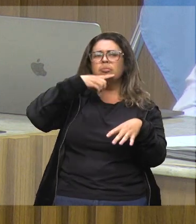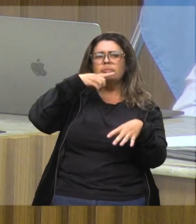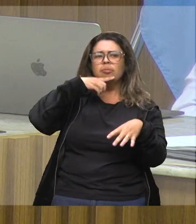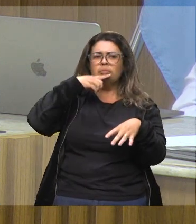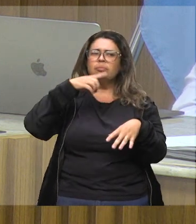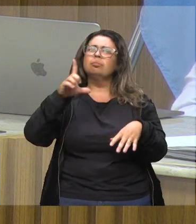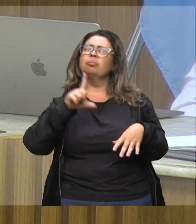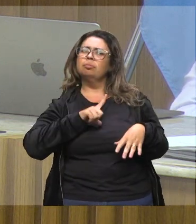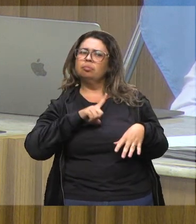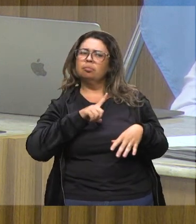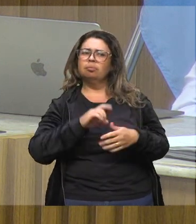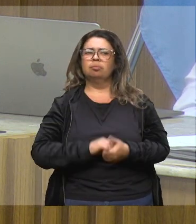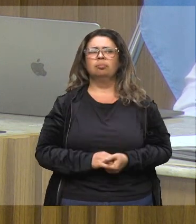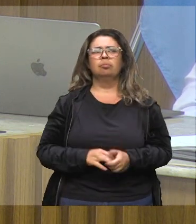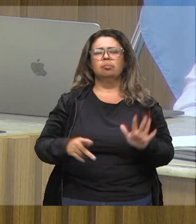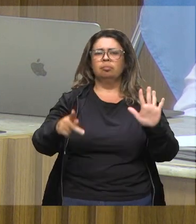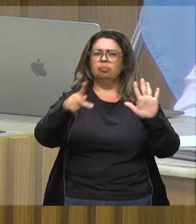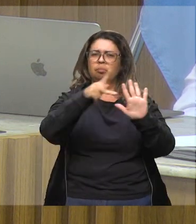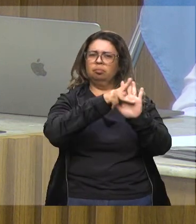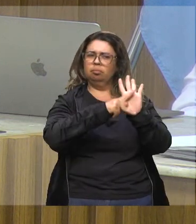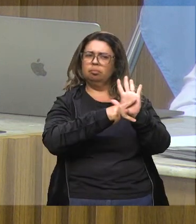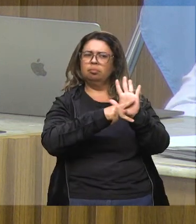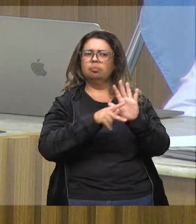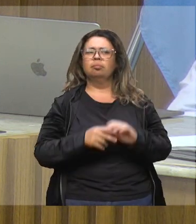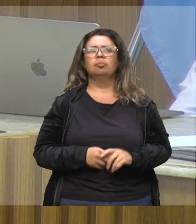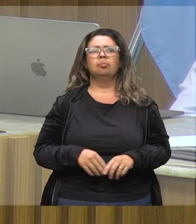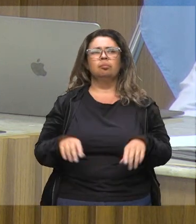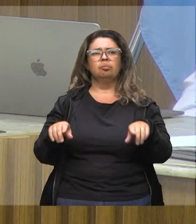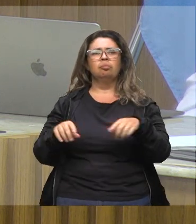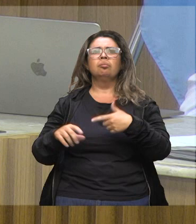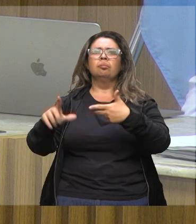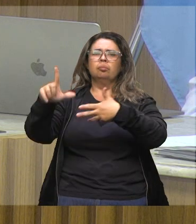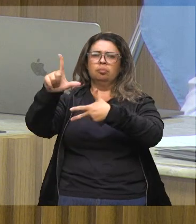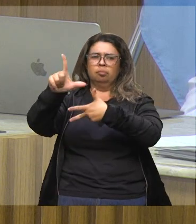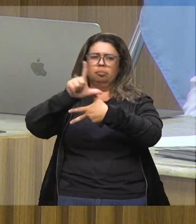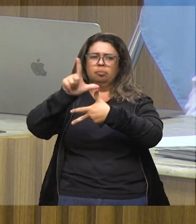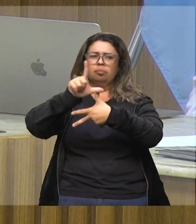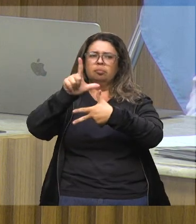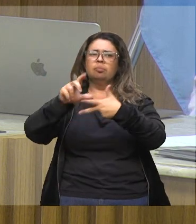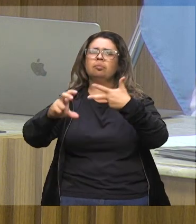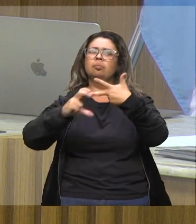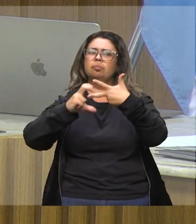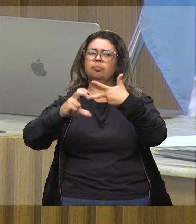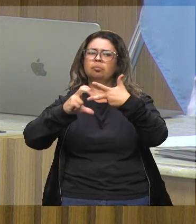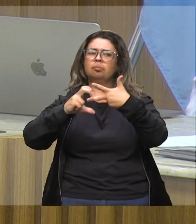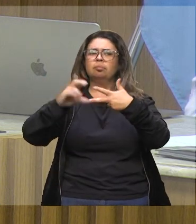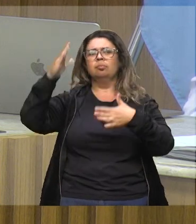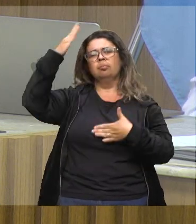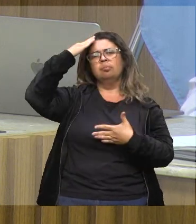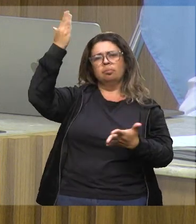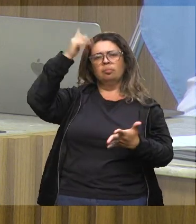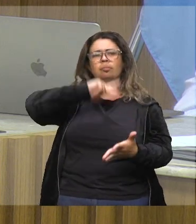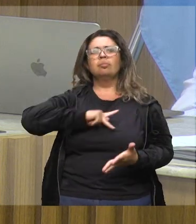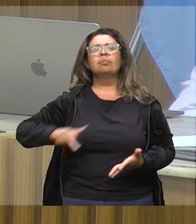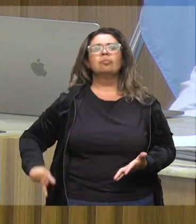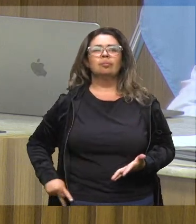ocorrer nos projetos que são encaminhados, tanto do Legislativo quanto do Poder Executivo. Muito obrigado, senhor presidente.